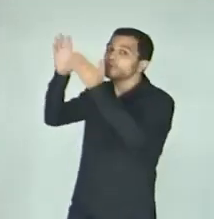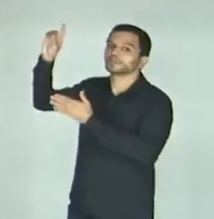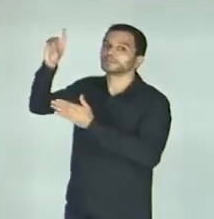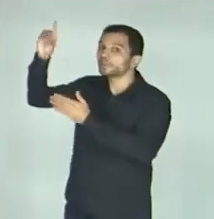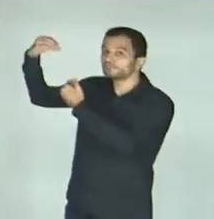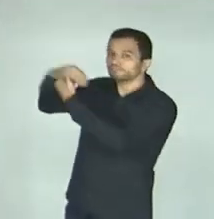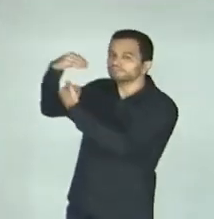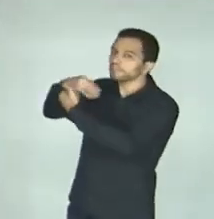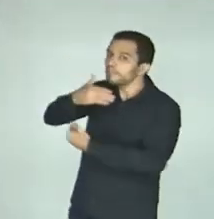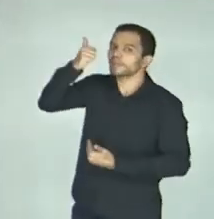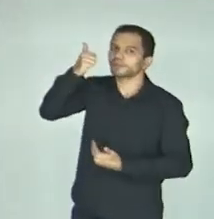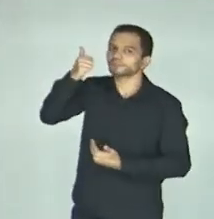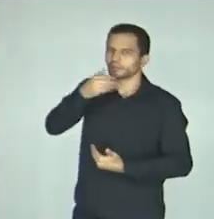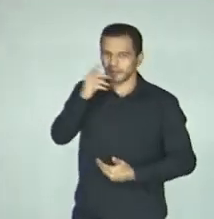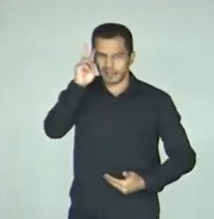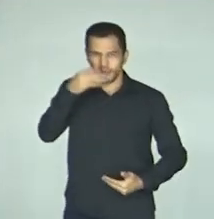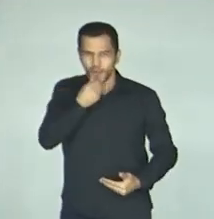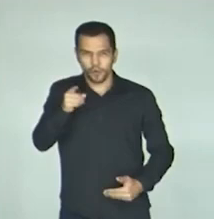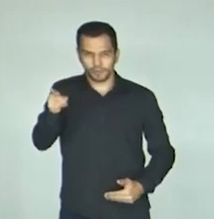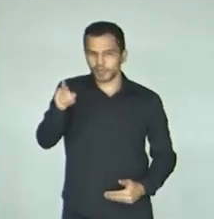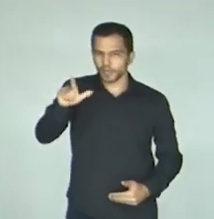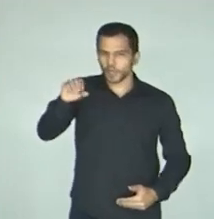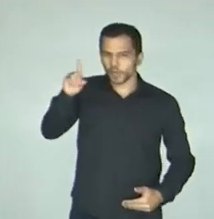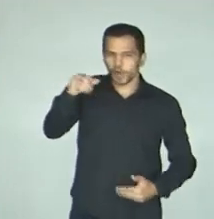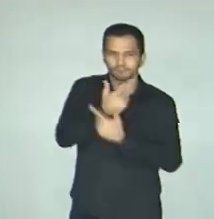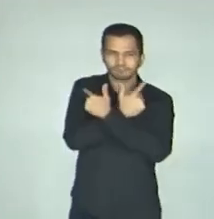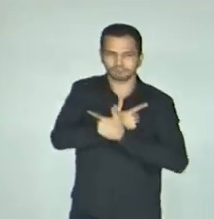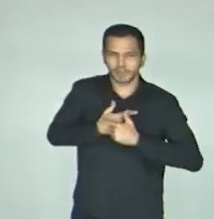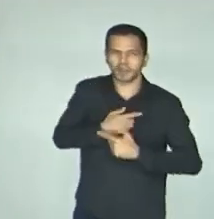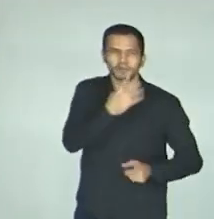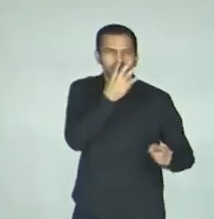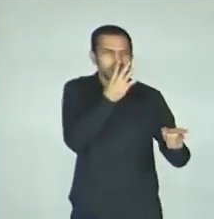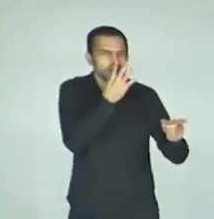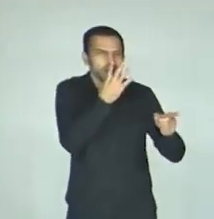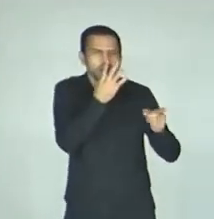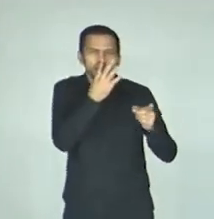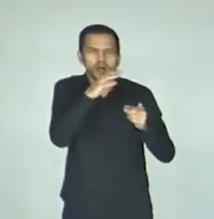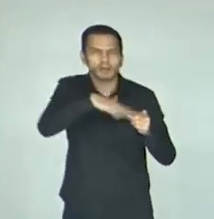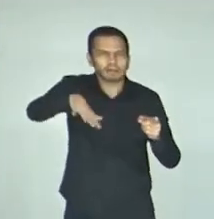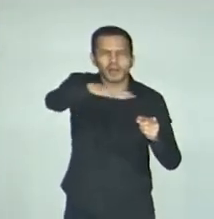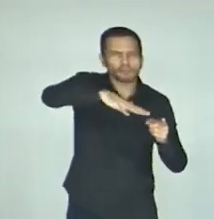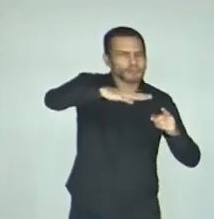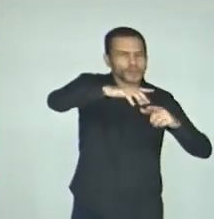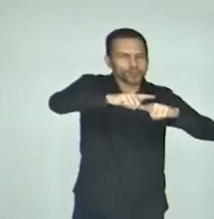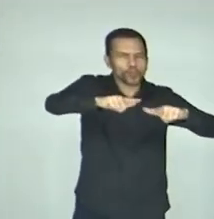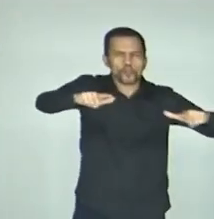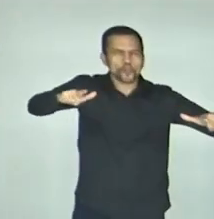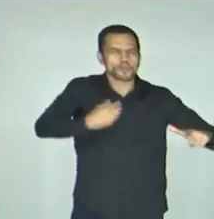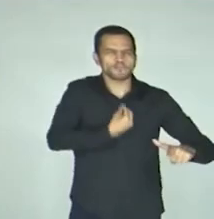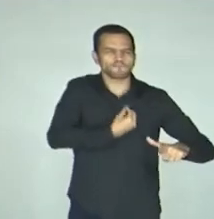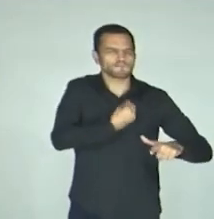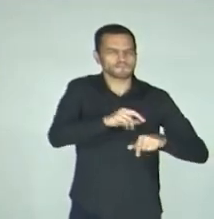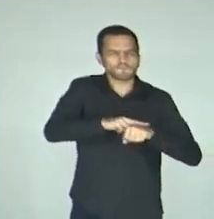olhou então loló e viu todo o Vale do Jordão todo ele bem irrigado até zoar era como o